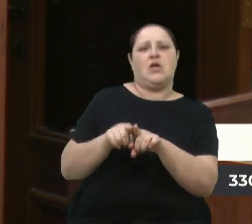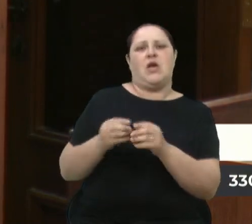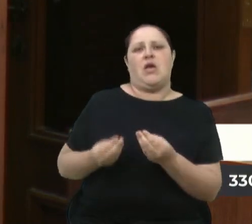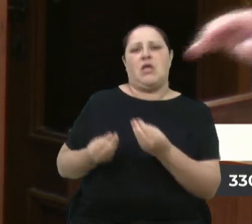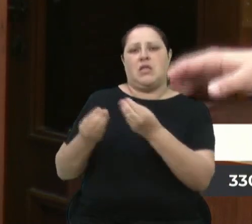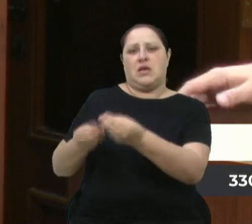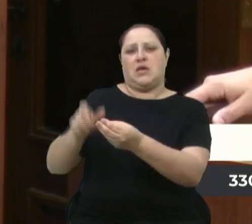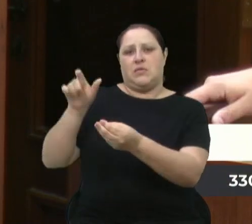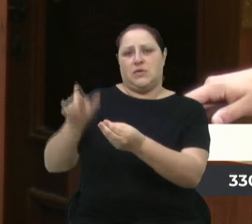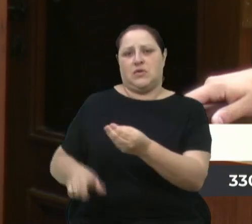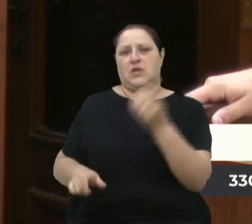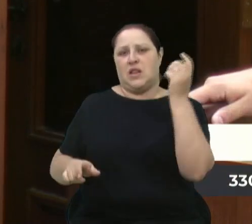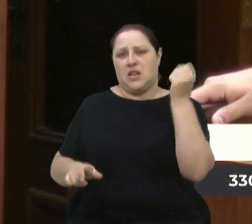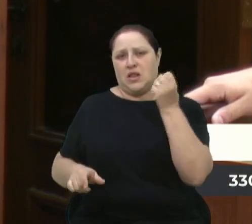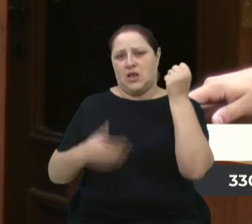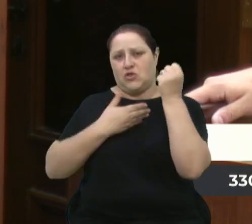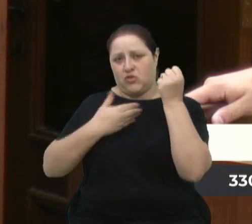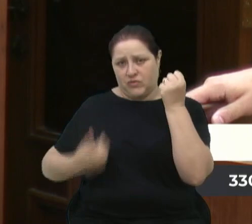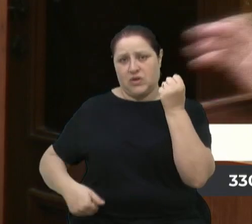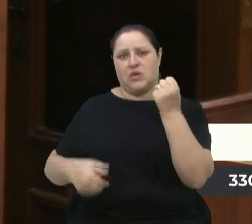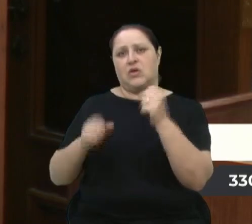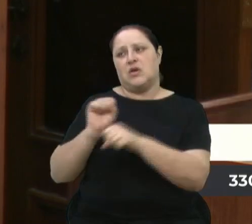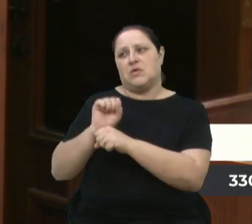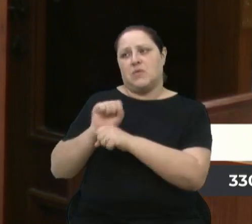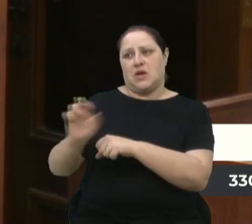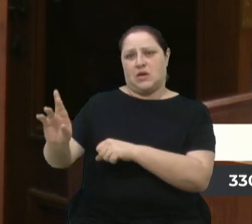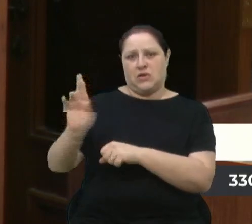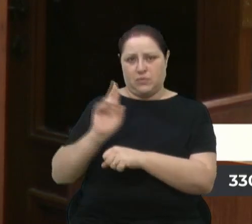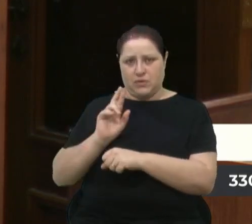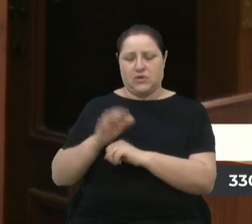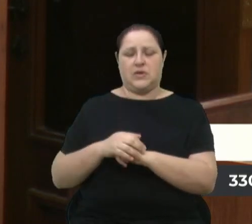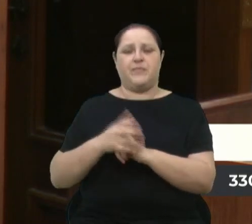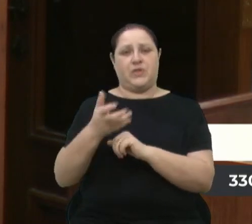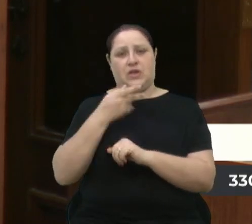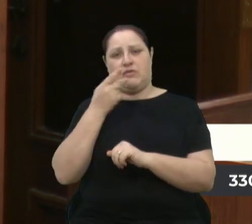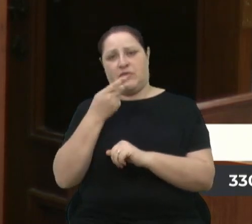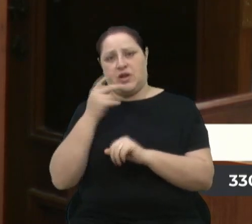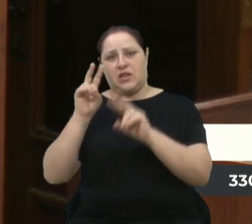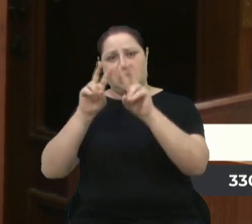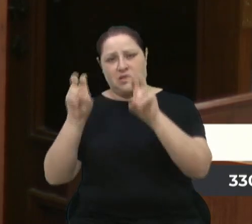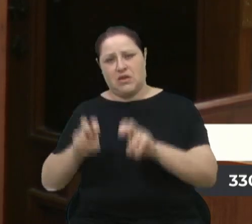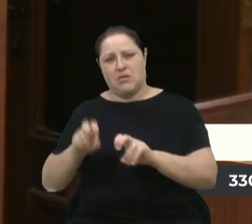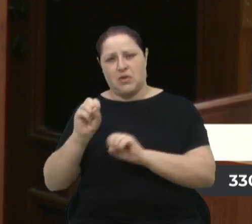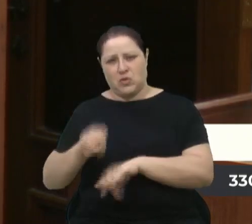Leite e seguimos aguardando resposta. Ainda, e quero aqui destacar, porque o tema é